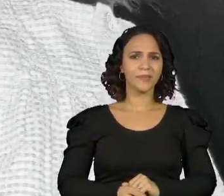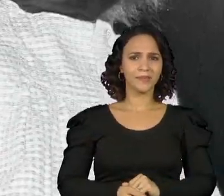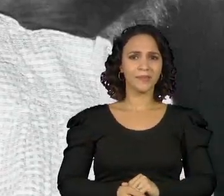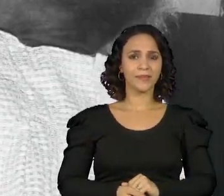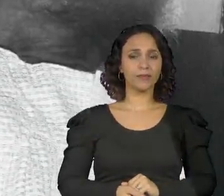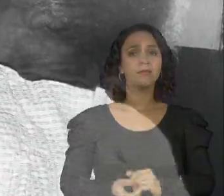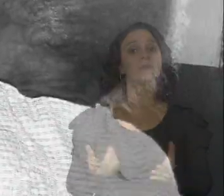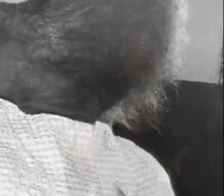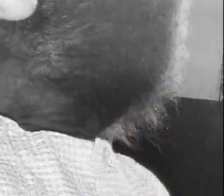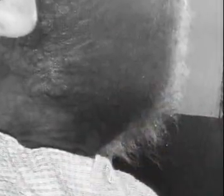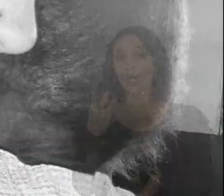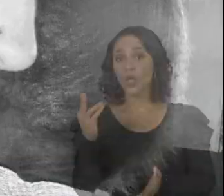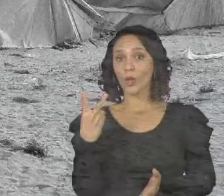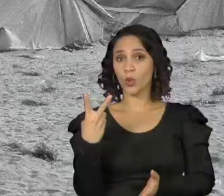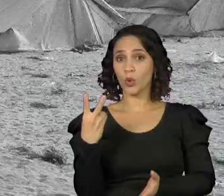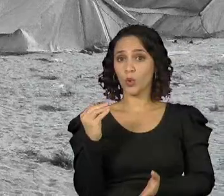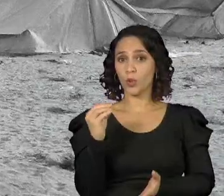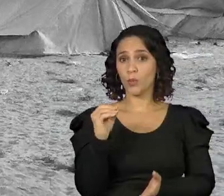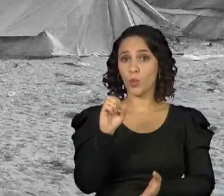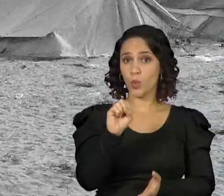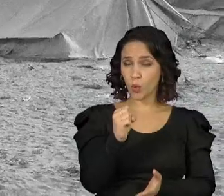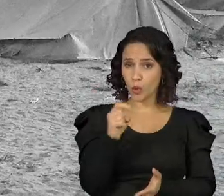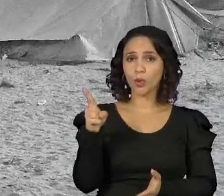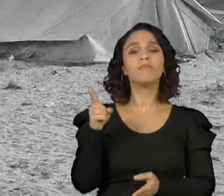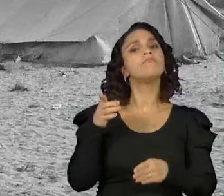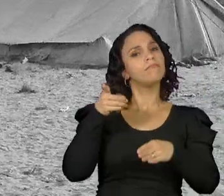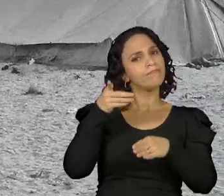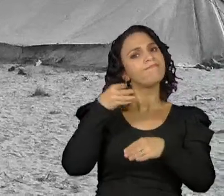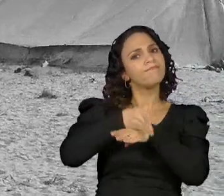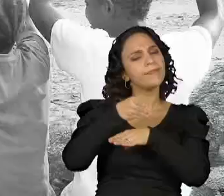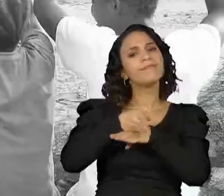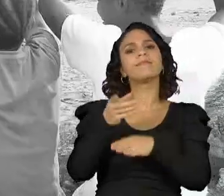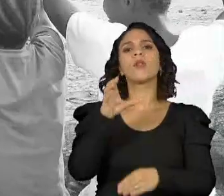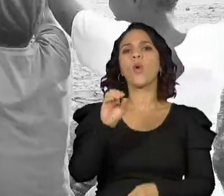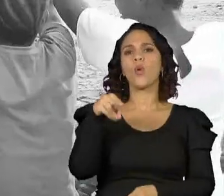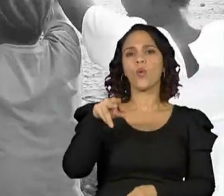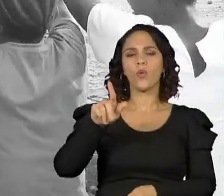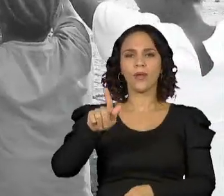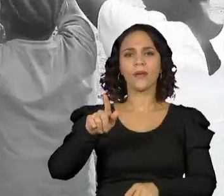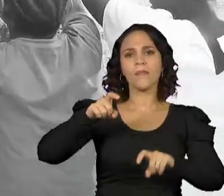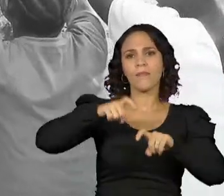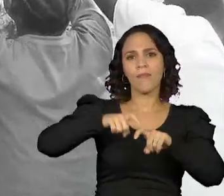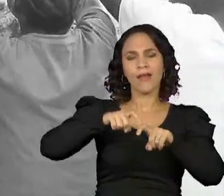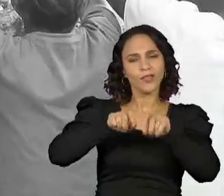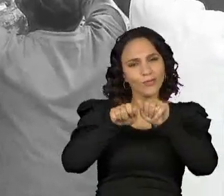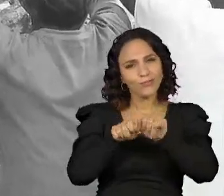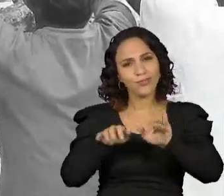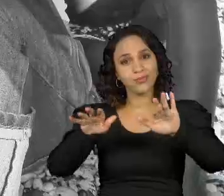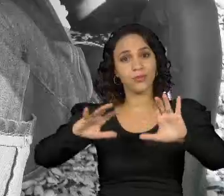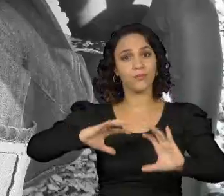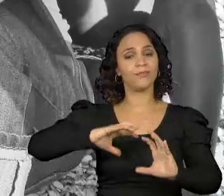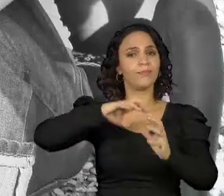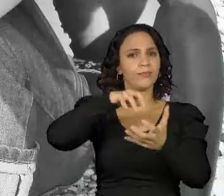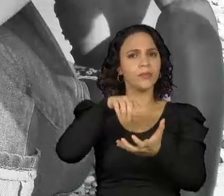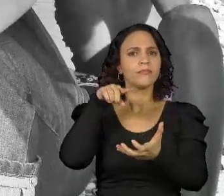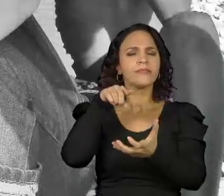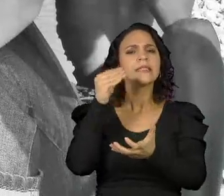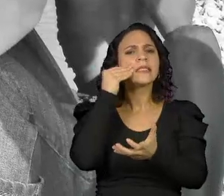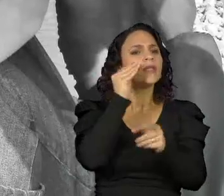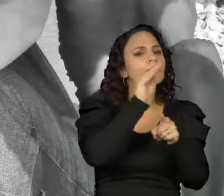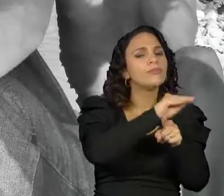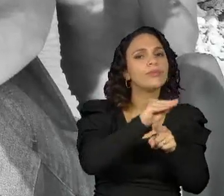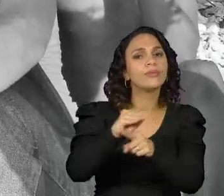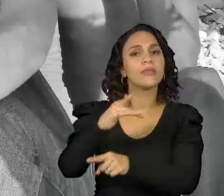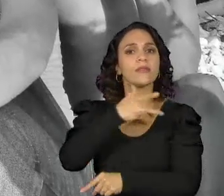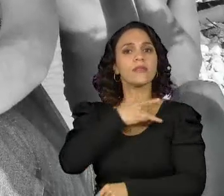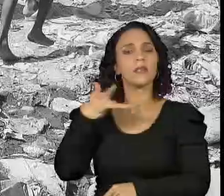Desde 2008, ela é psicóloga integrante dos Médicos Sem Fronteiras, organização humanitária internacional que leva cuidados de